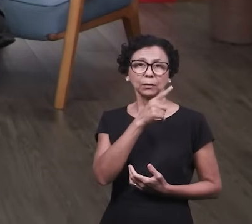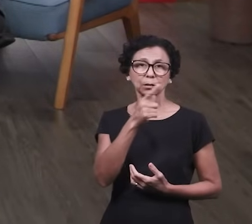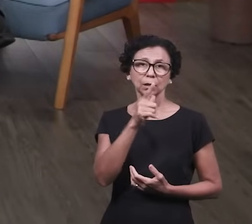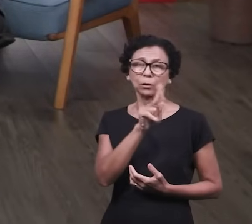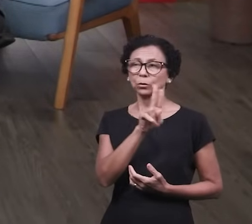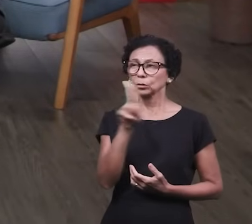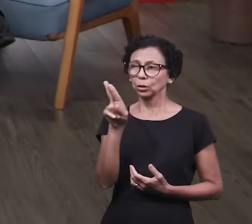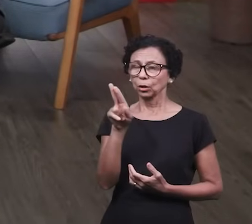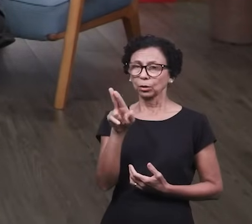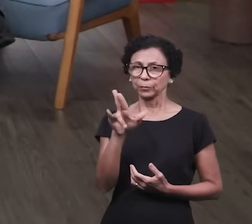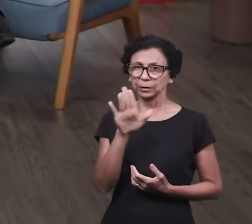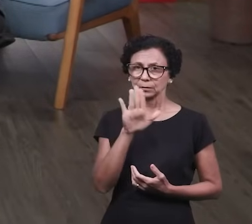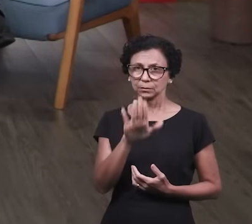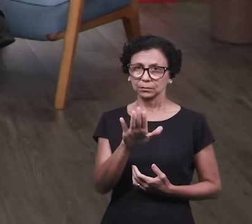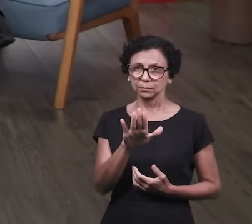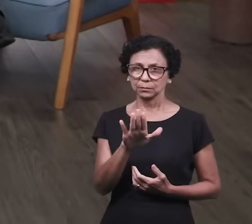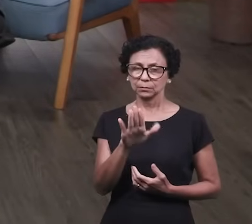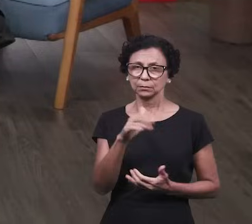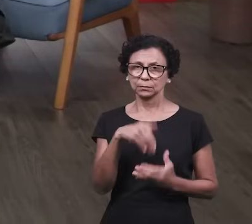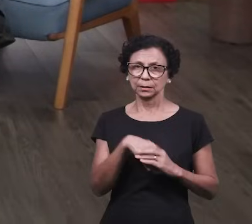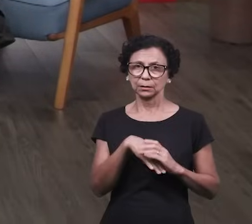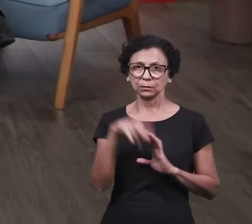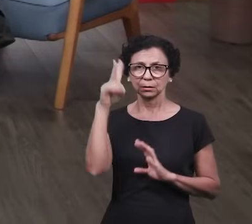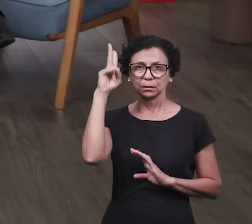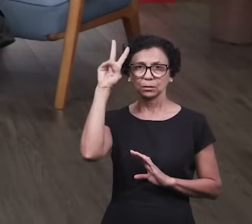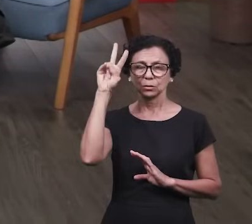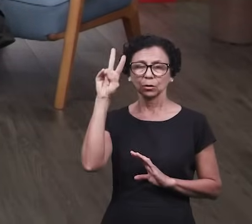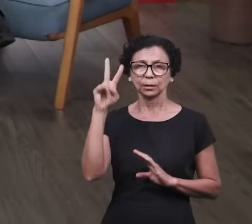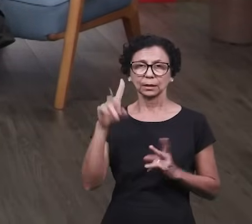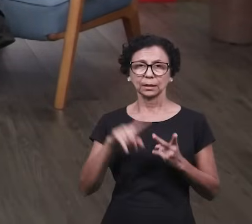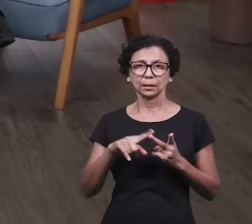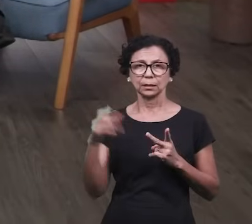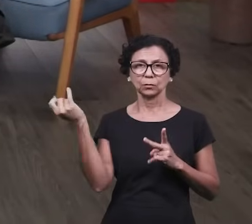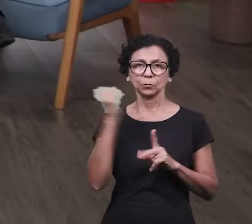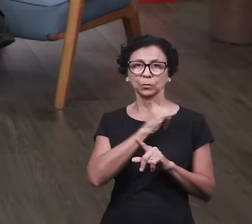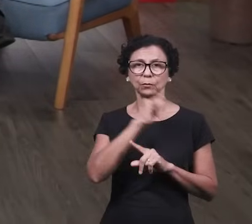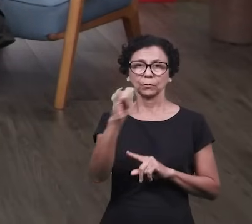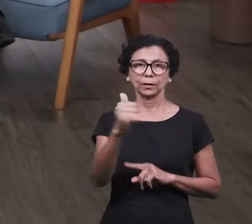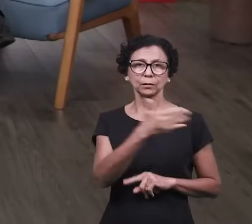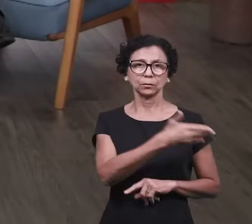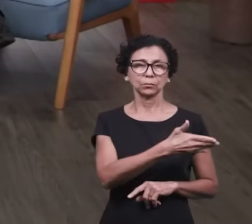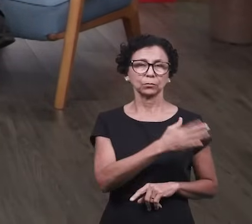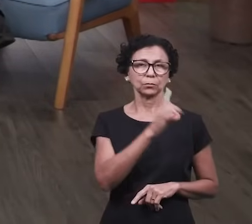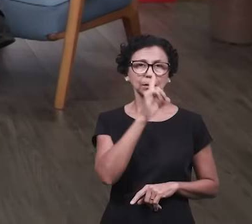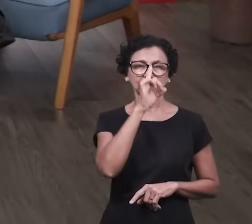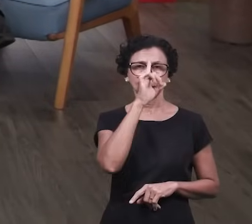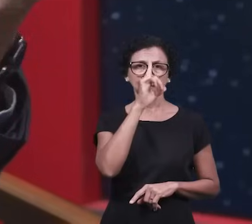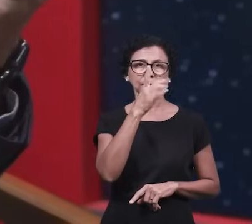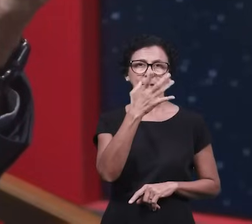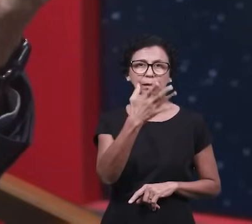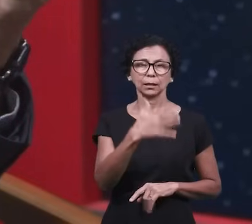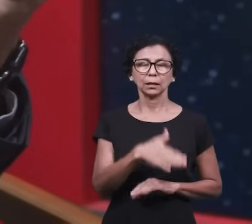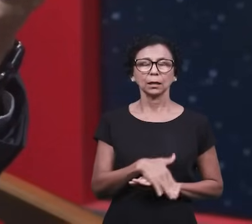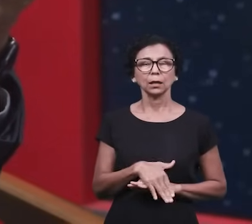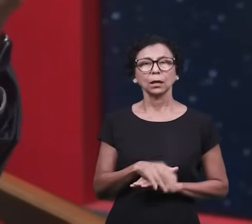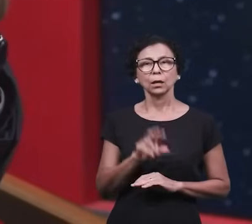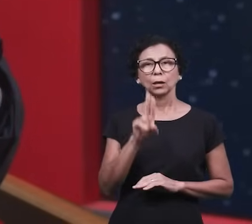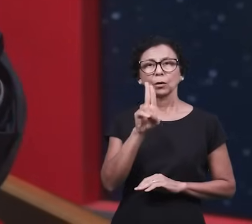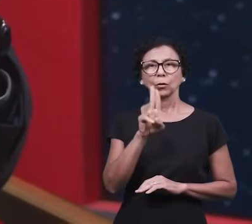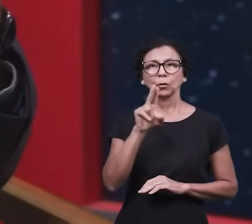uma informação histórica e vou deixar a parte profética para o Daniel. O